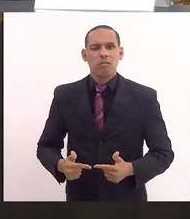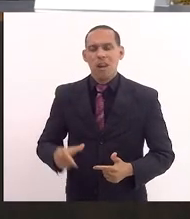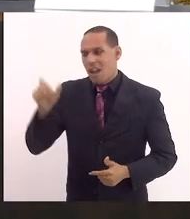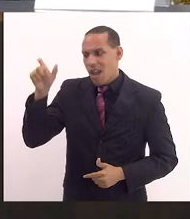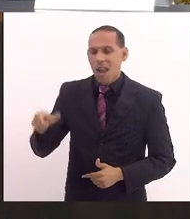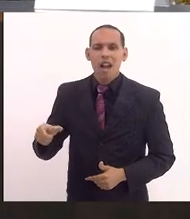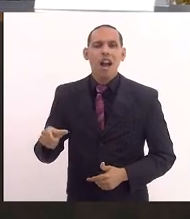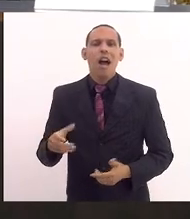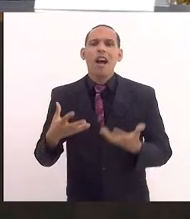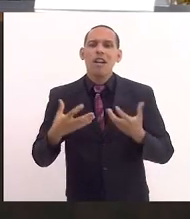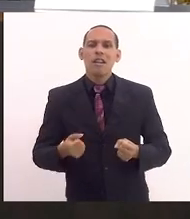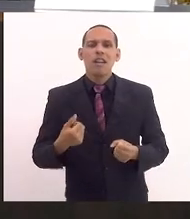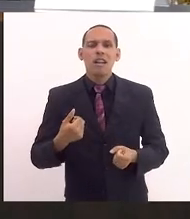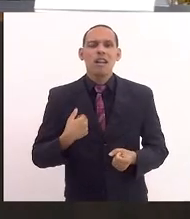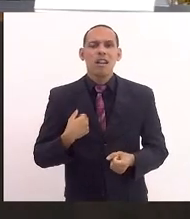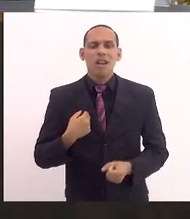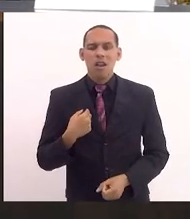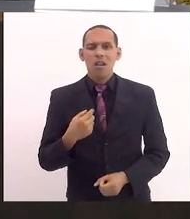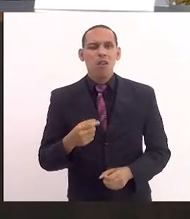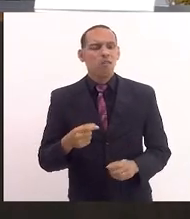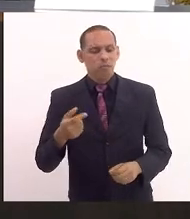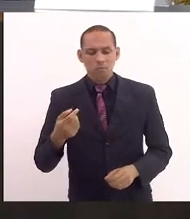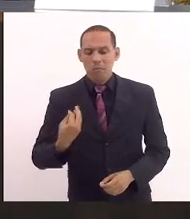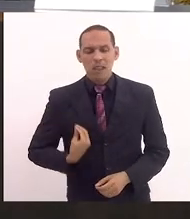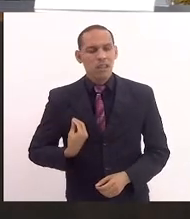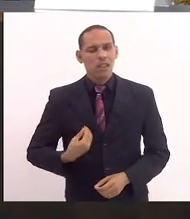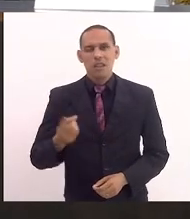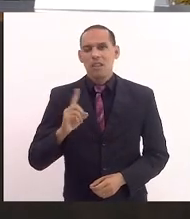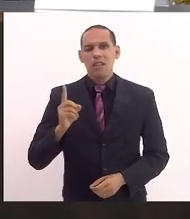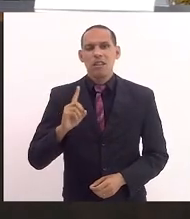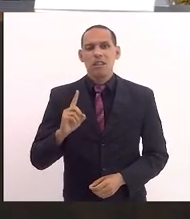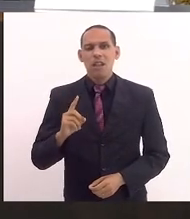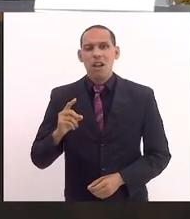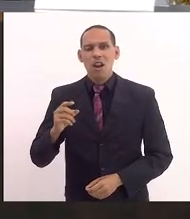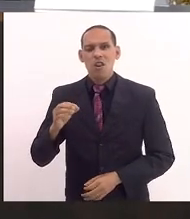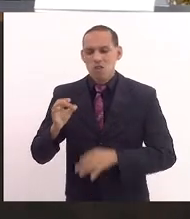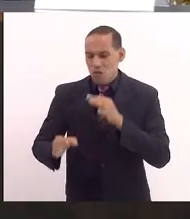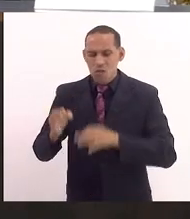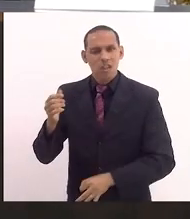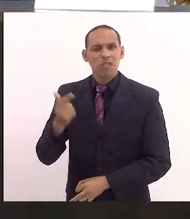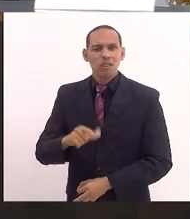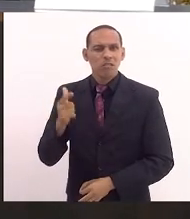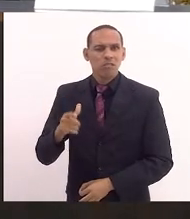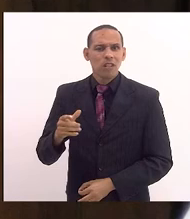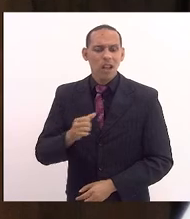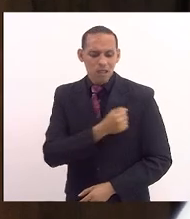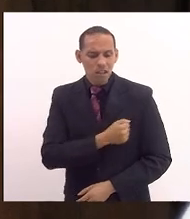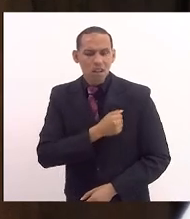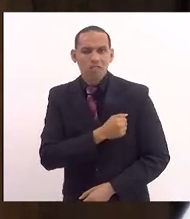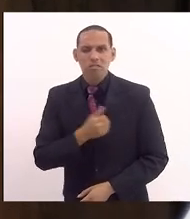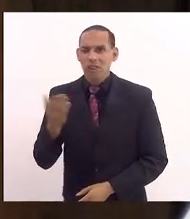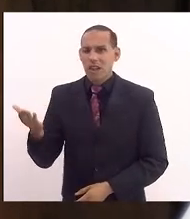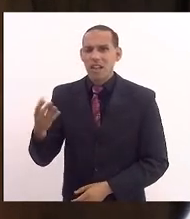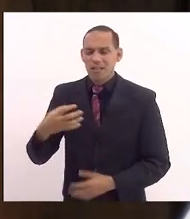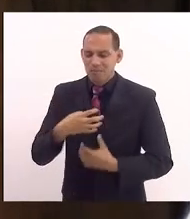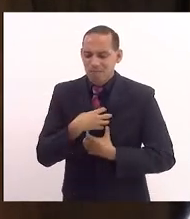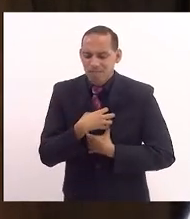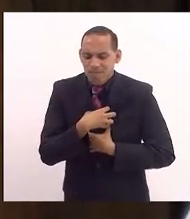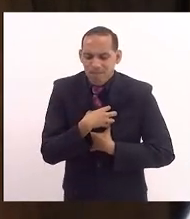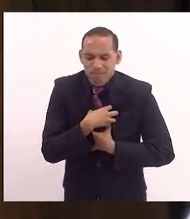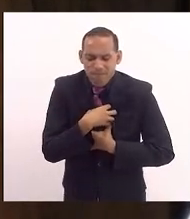ausência, com a injustiça que fizeram comigo e com a nossa família, e com a saudade, que é um dos piores